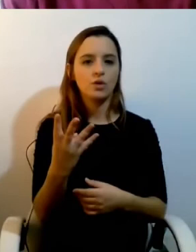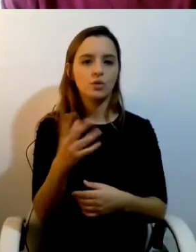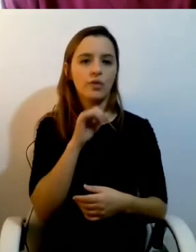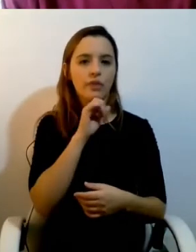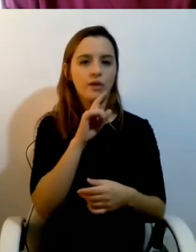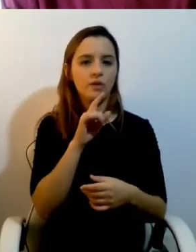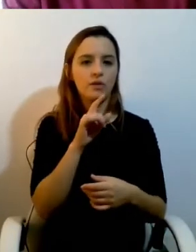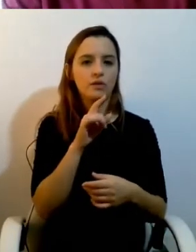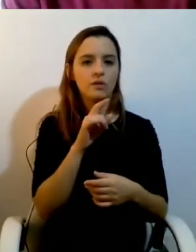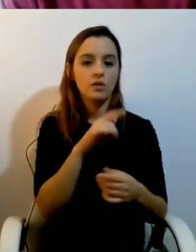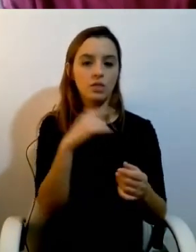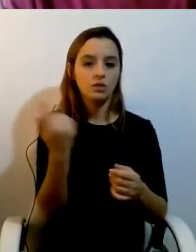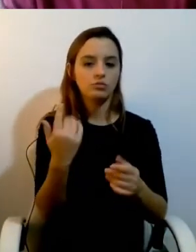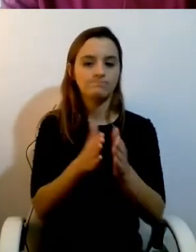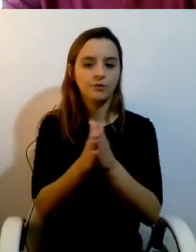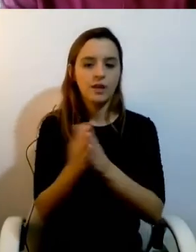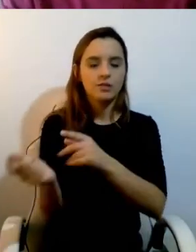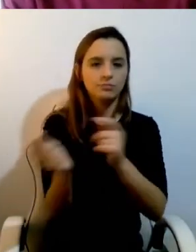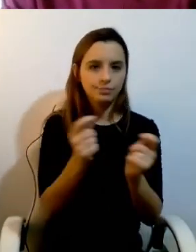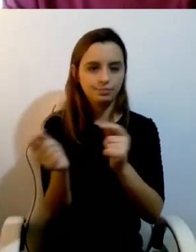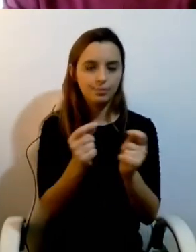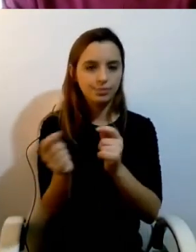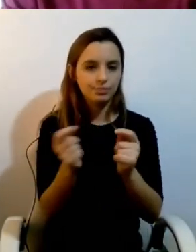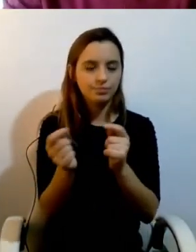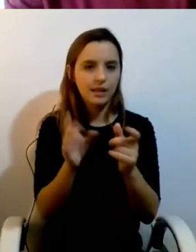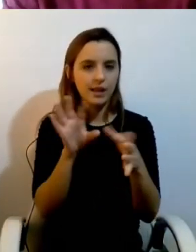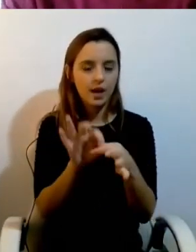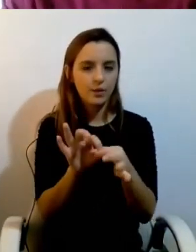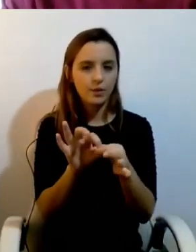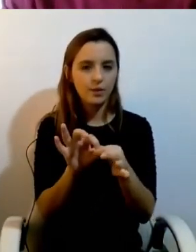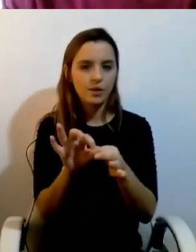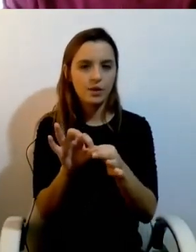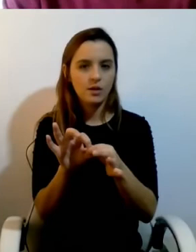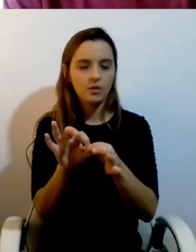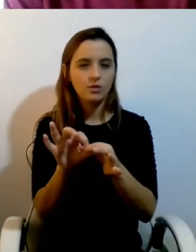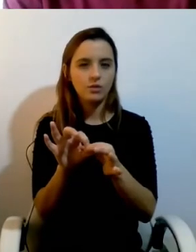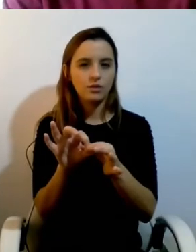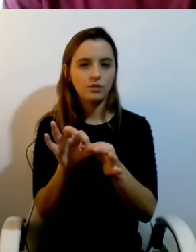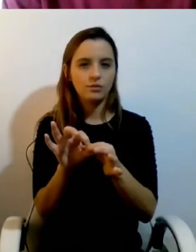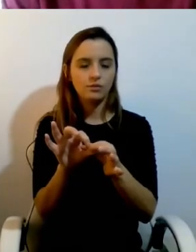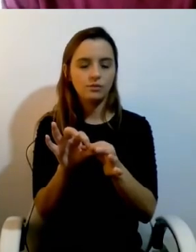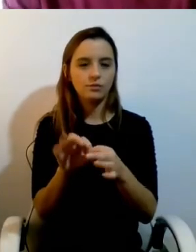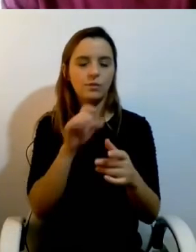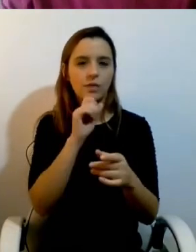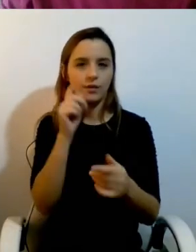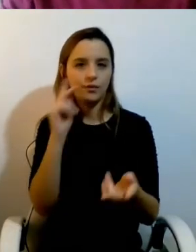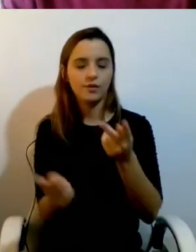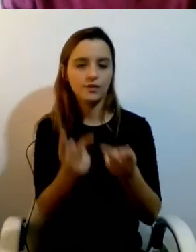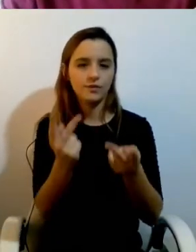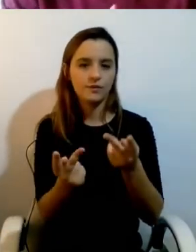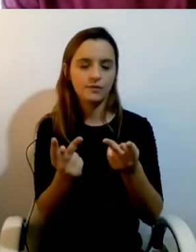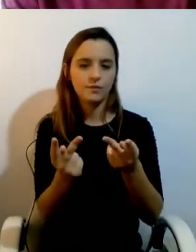debatermos, para iniciarmos este debate sobre, que possa vir também a ajudar esta avaliação intercalar, mas servir também